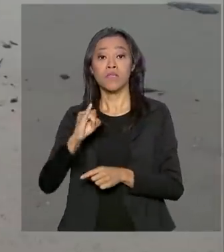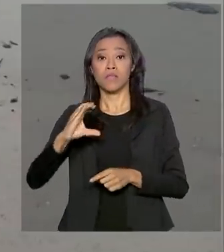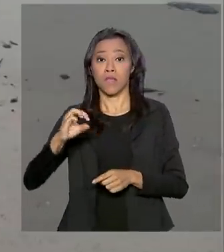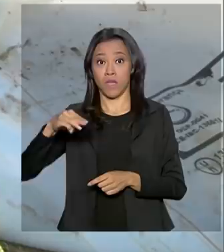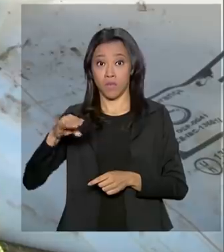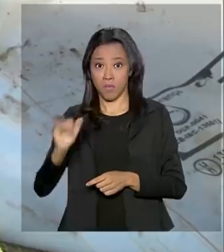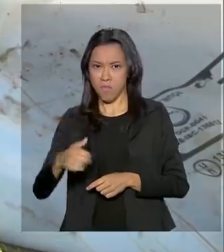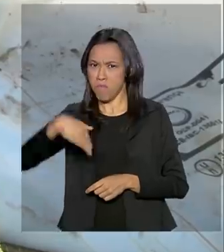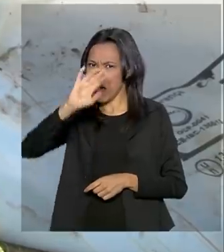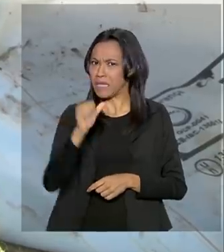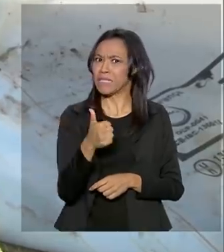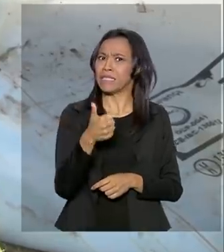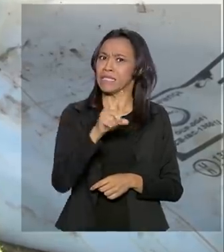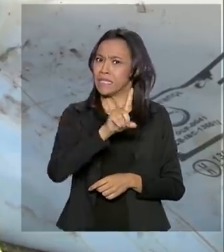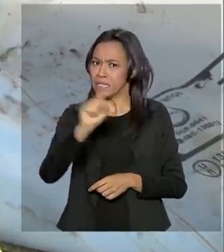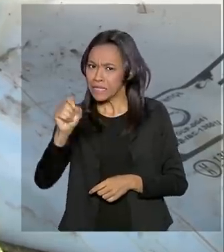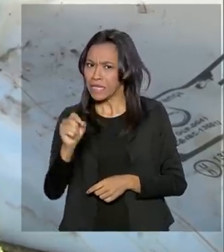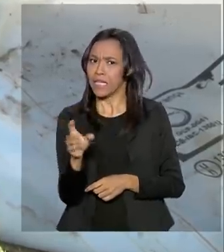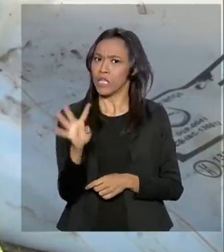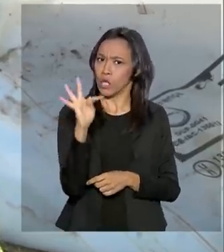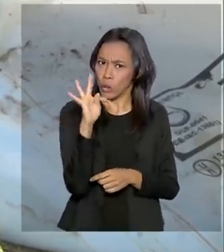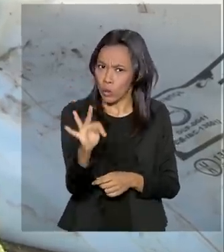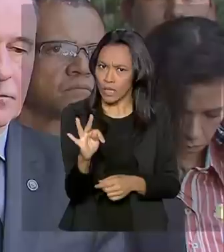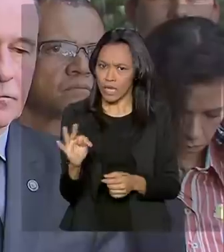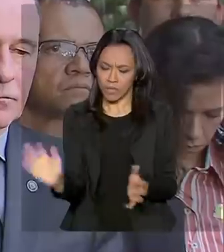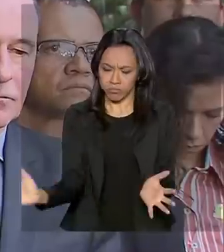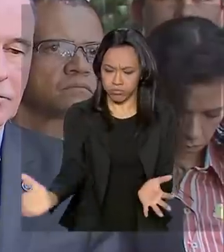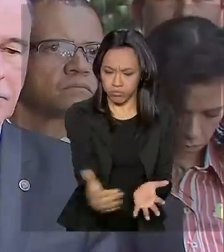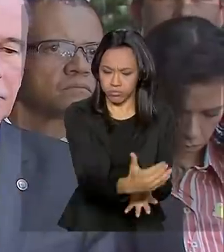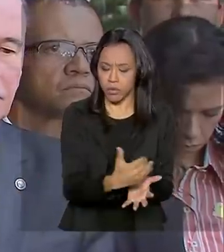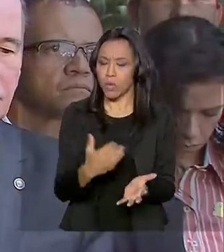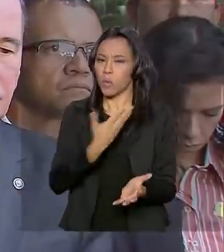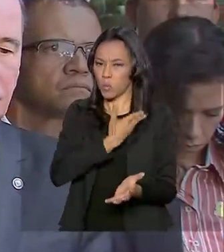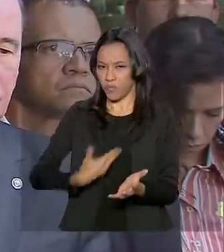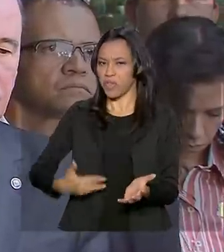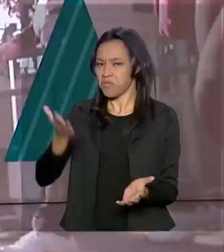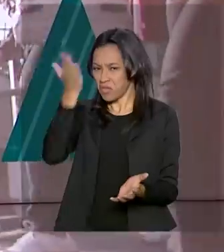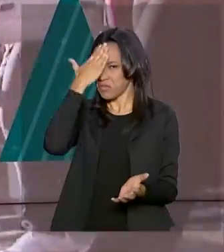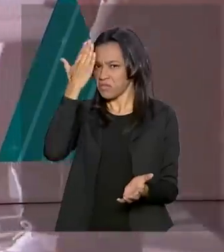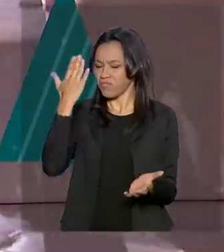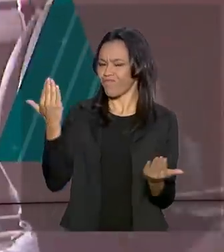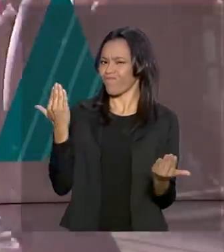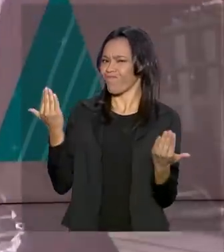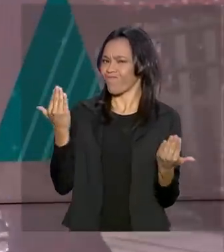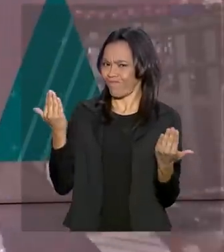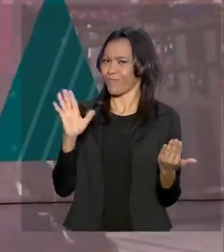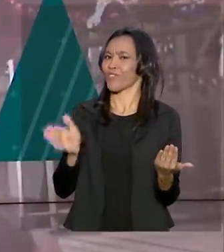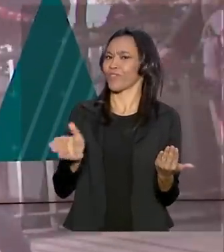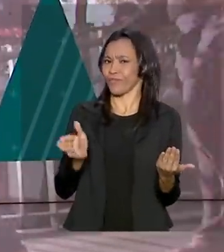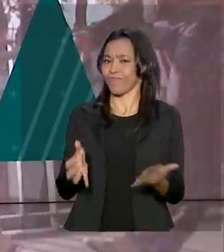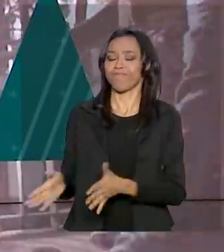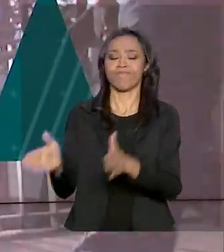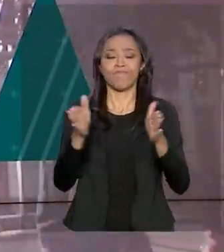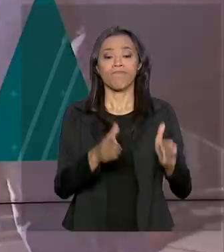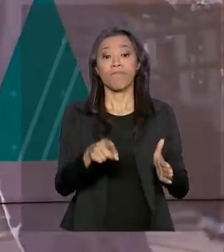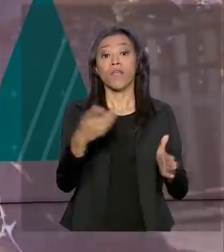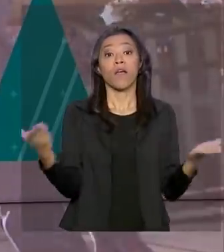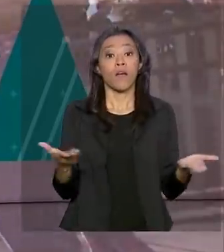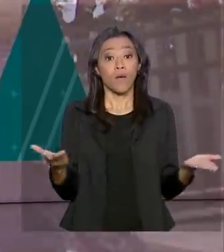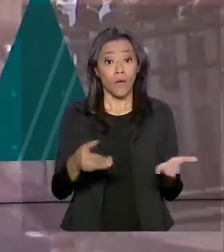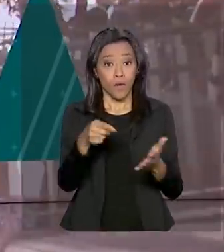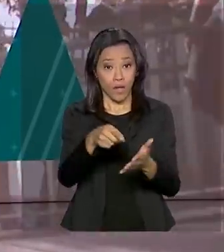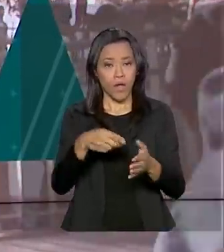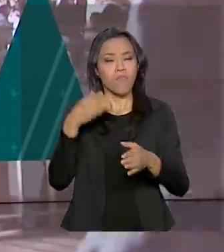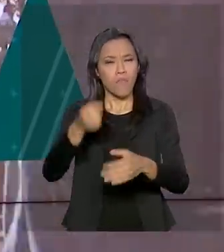100 toneladas de resíduos de petróleo o governo já tem um suspeito do vazamento e veja também receita